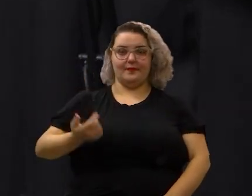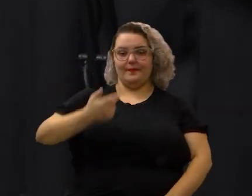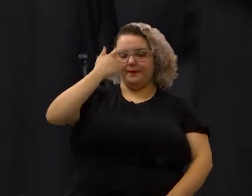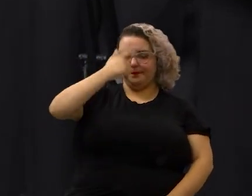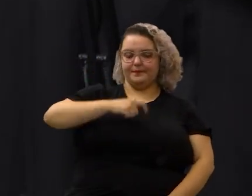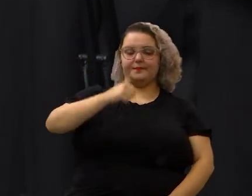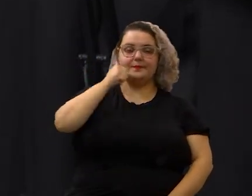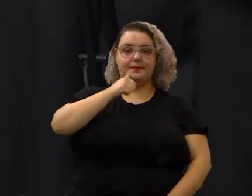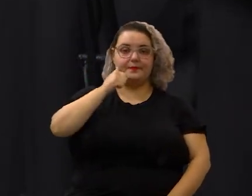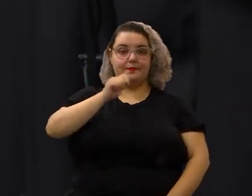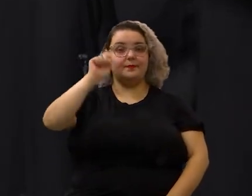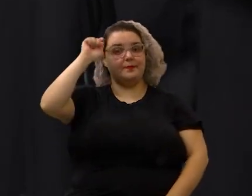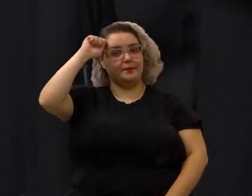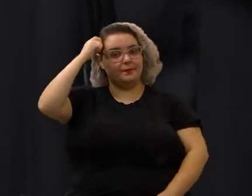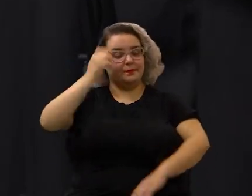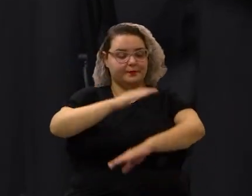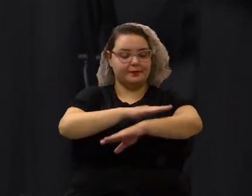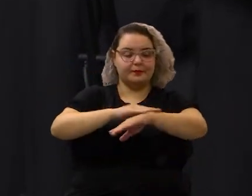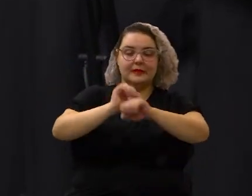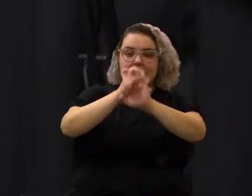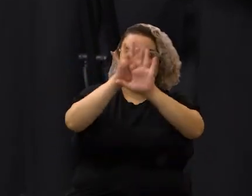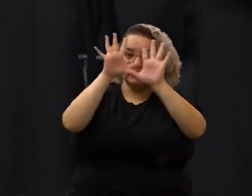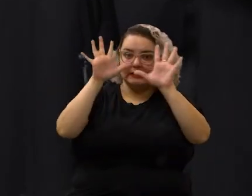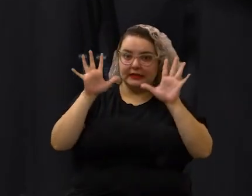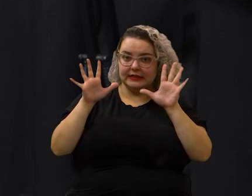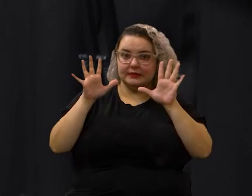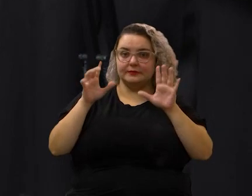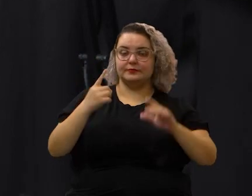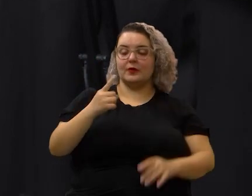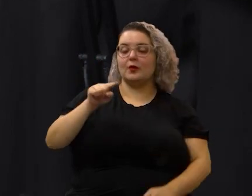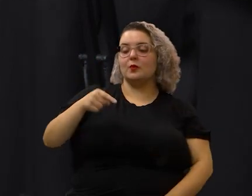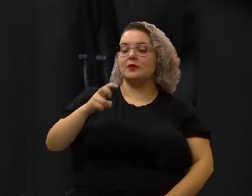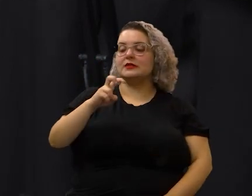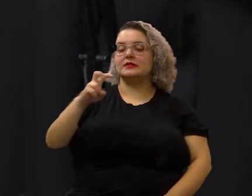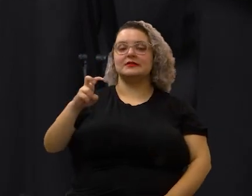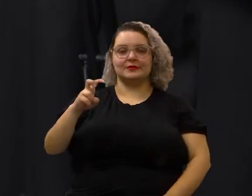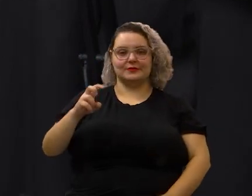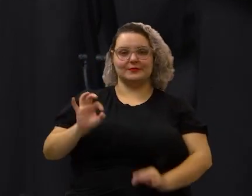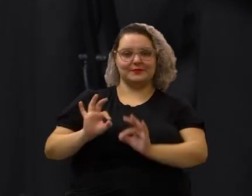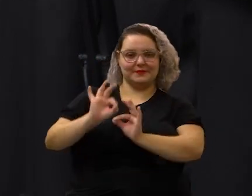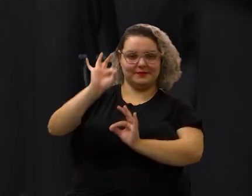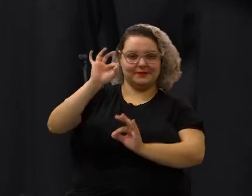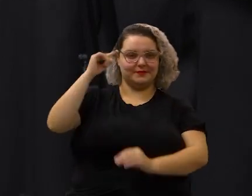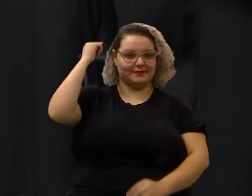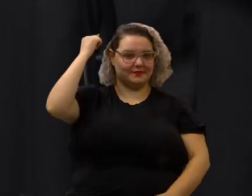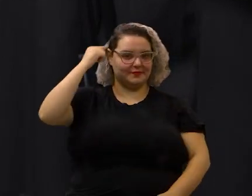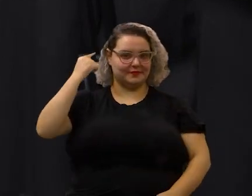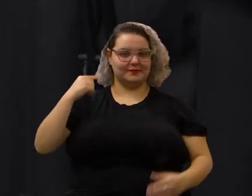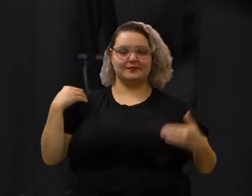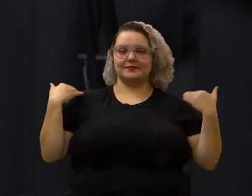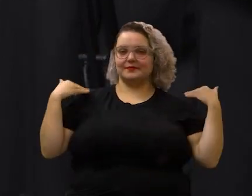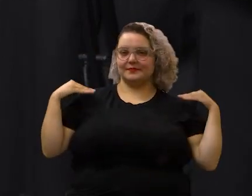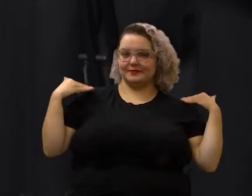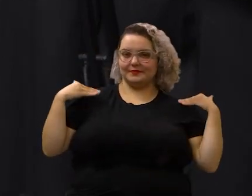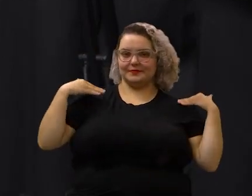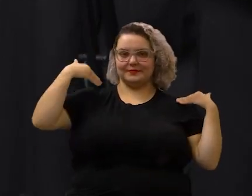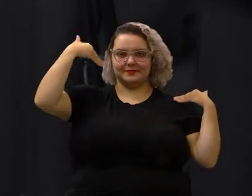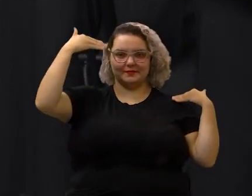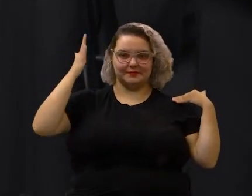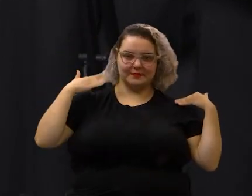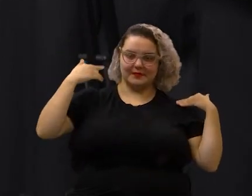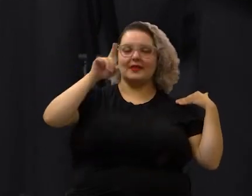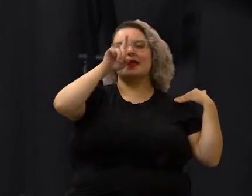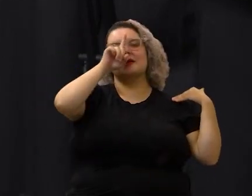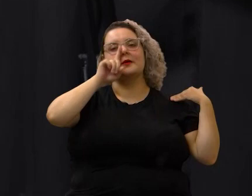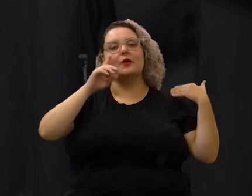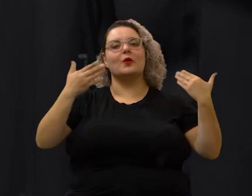uma mulher negra, de pele clara, tenho 1,55 m, cabelos encaracolados na altura do ombro, com mechas